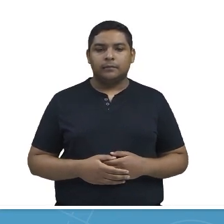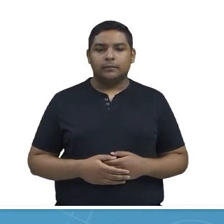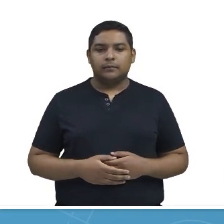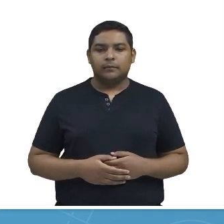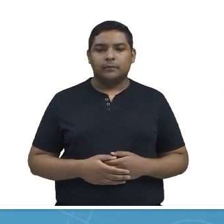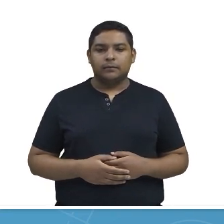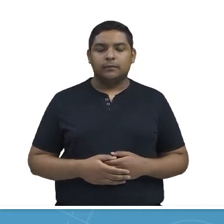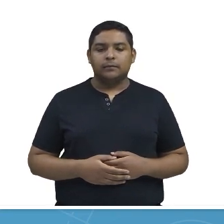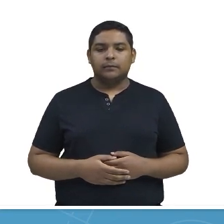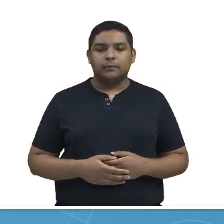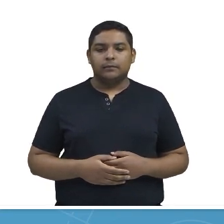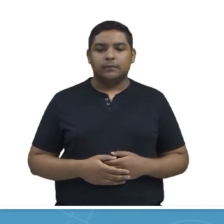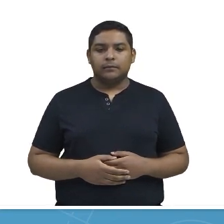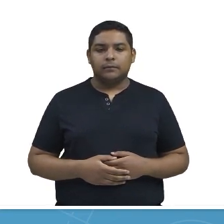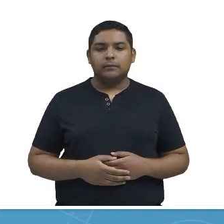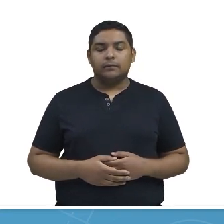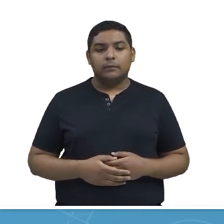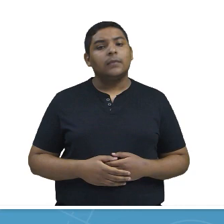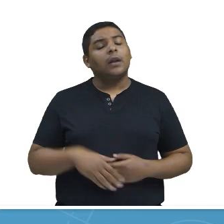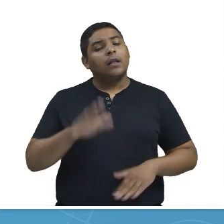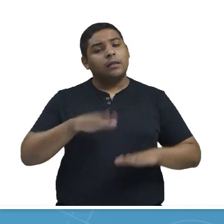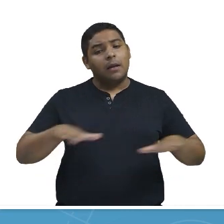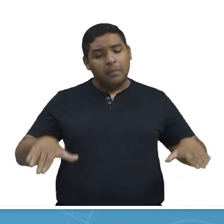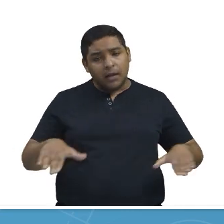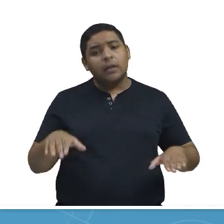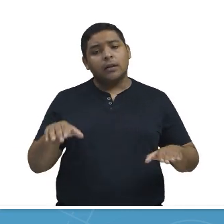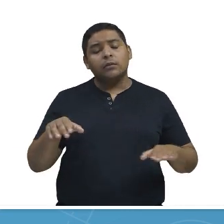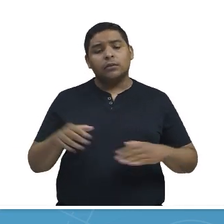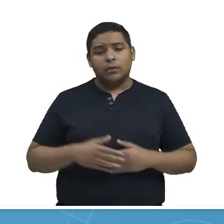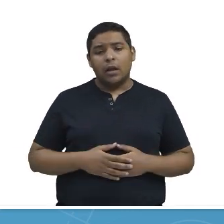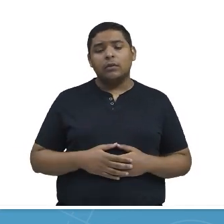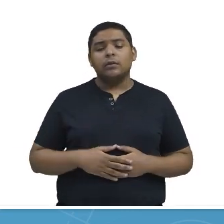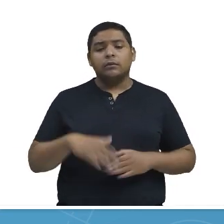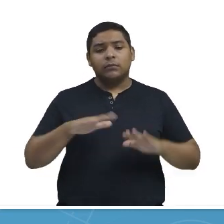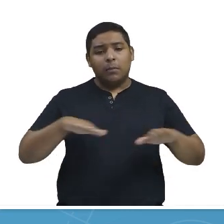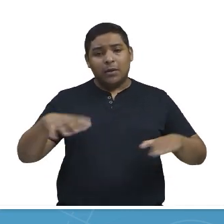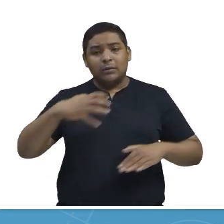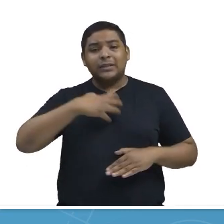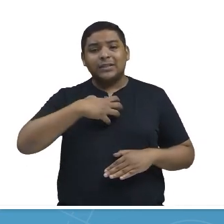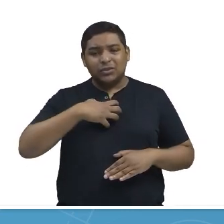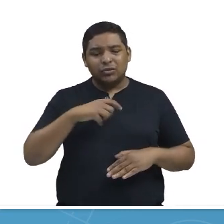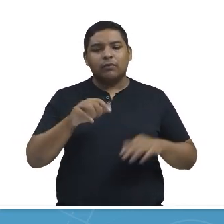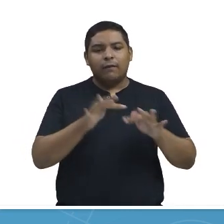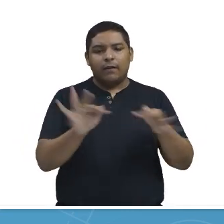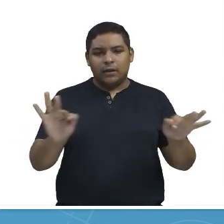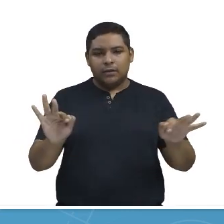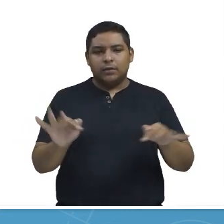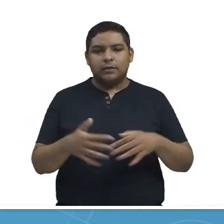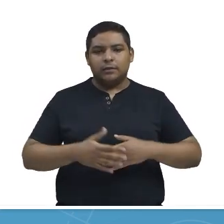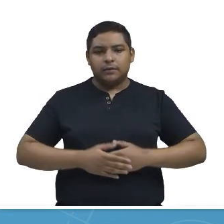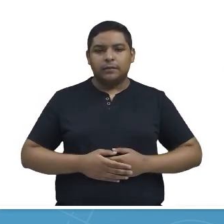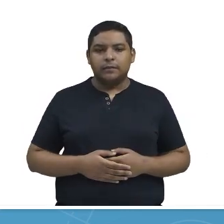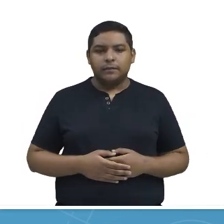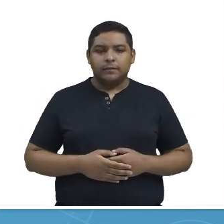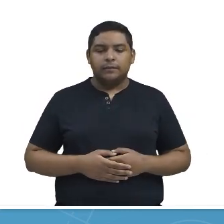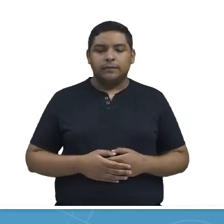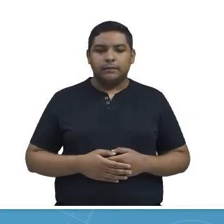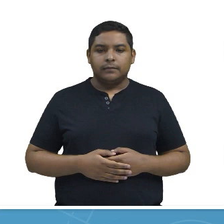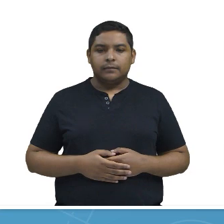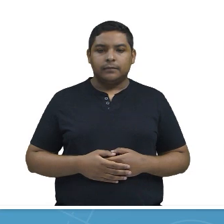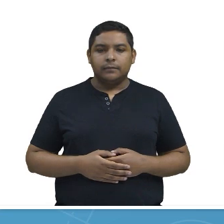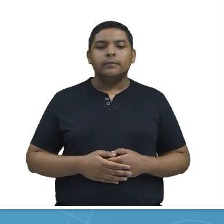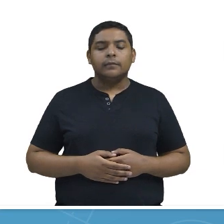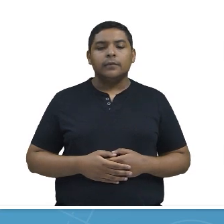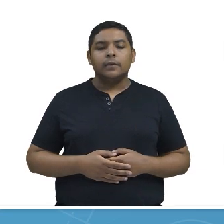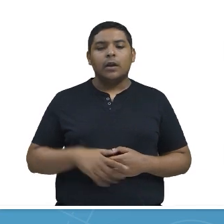que dependendo do sentido da frase, foi escolhida a letter A. Comentando sobre essa frase, nós temos aí, ó, a opção que